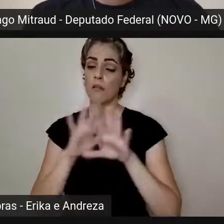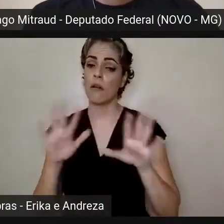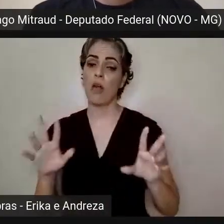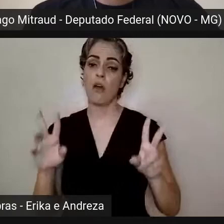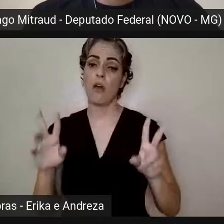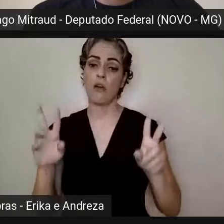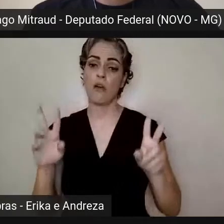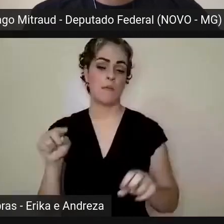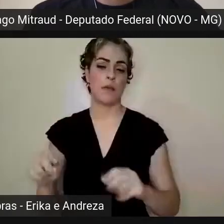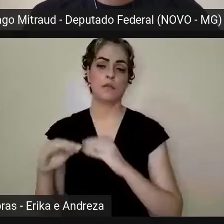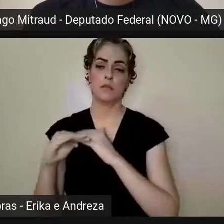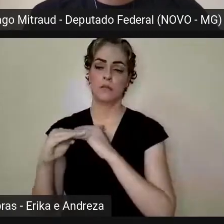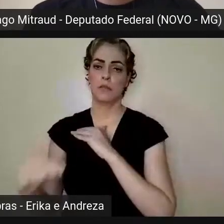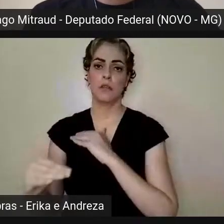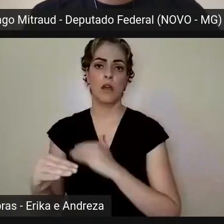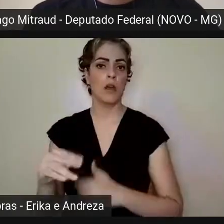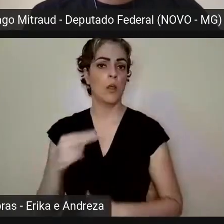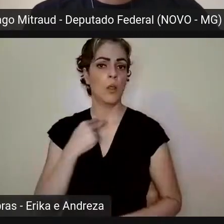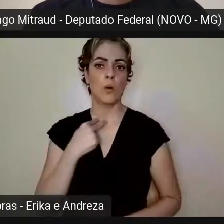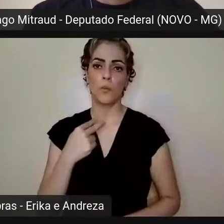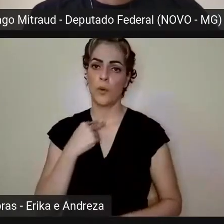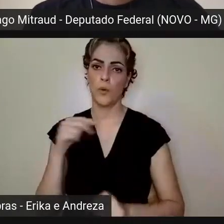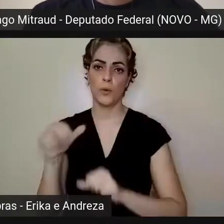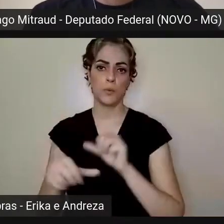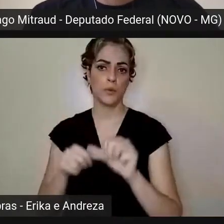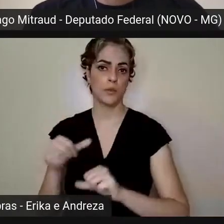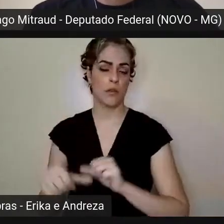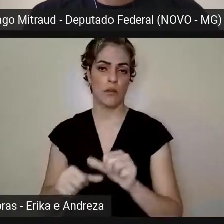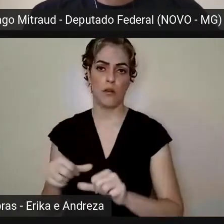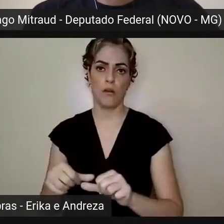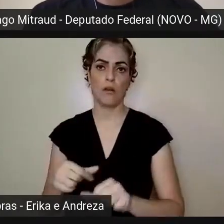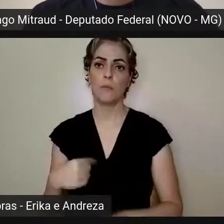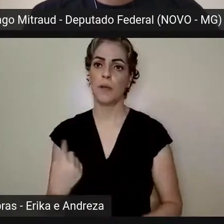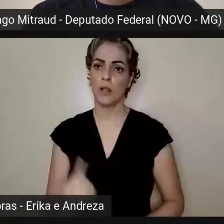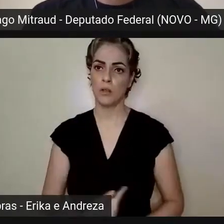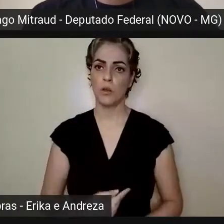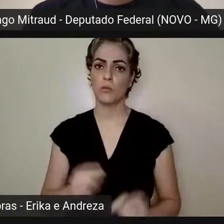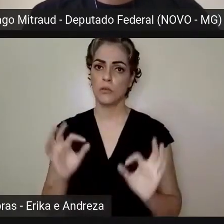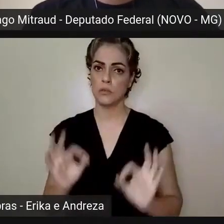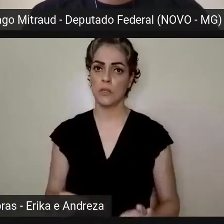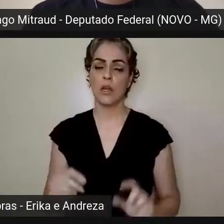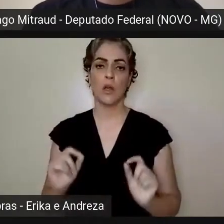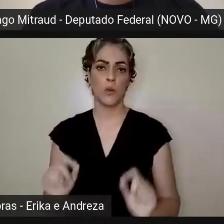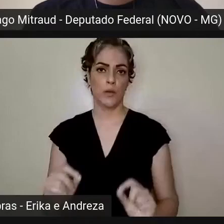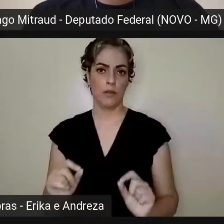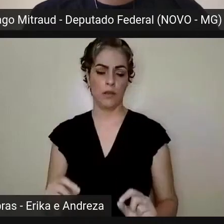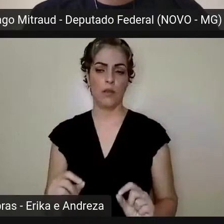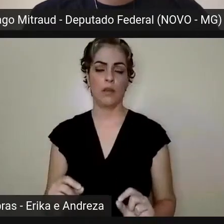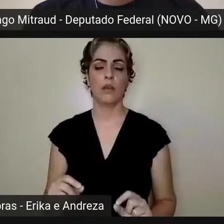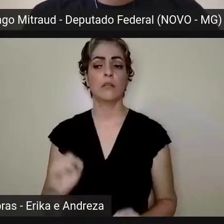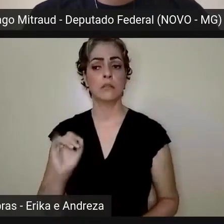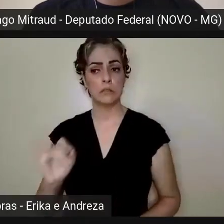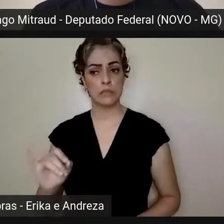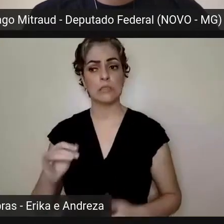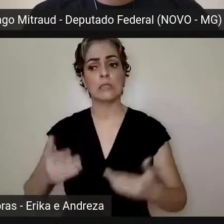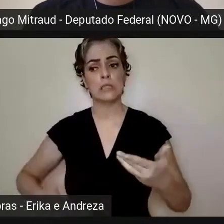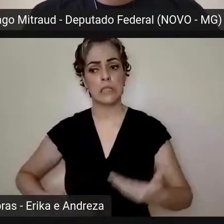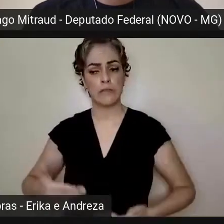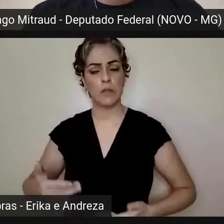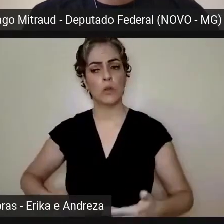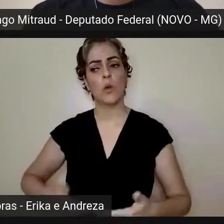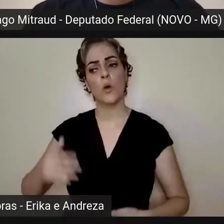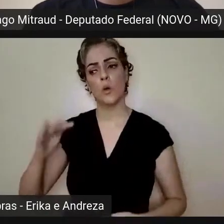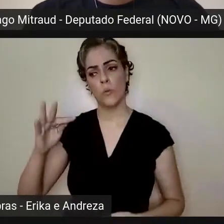Ela é inegociável e nós entendemos que tanto servidores que porventura vierem a